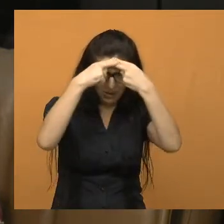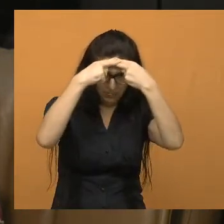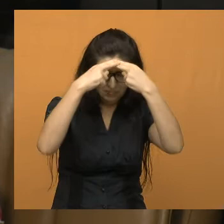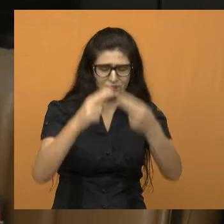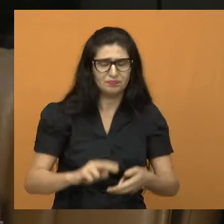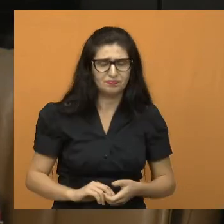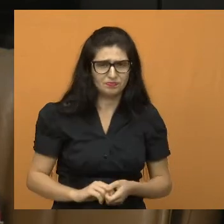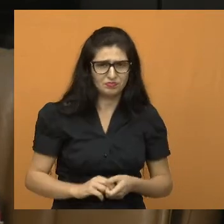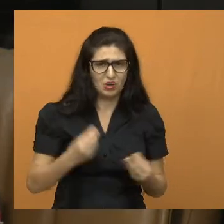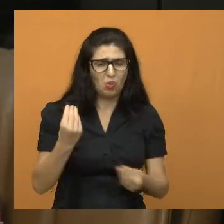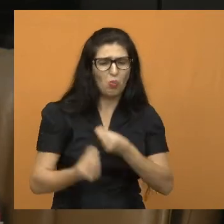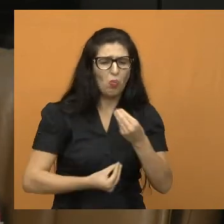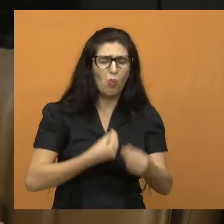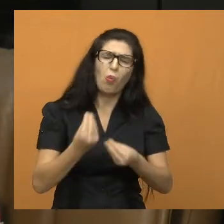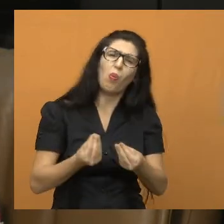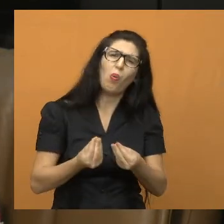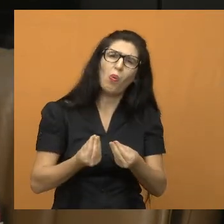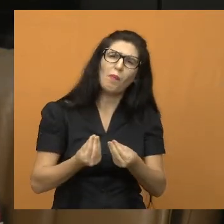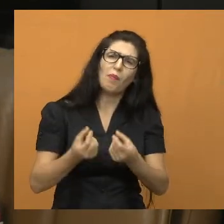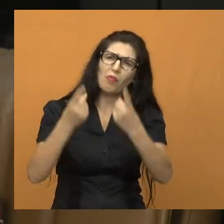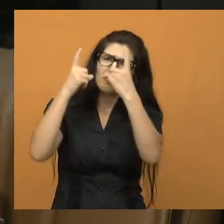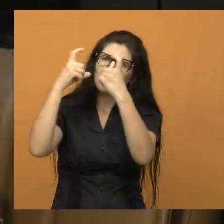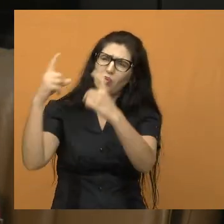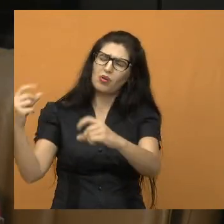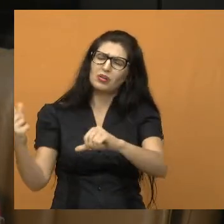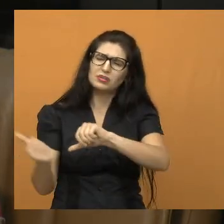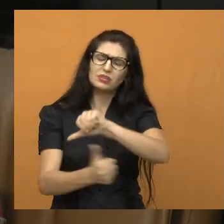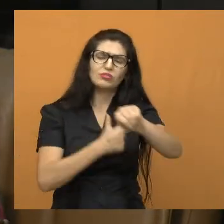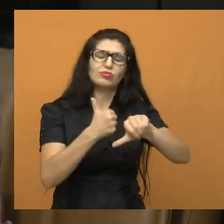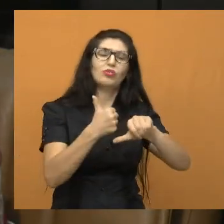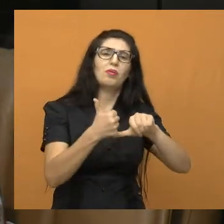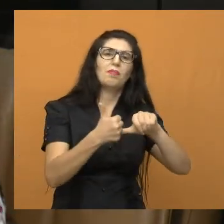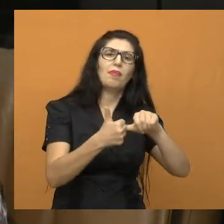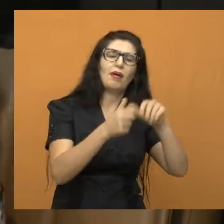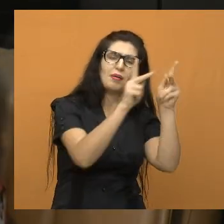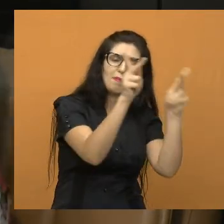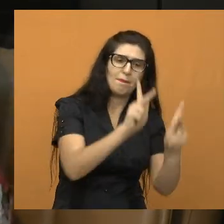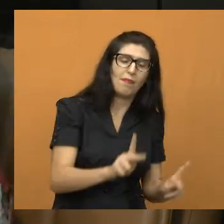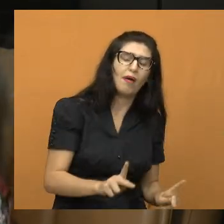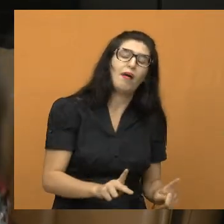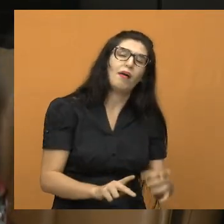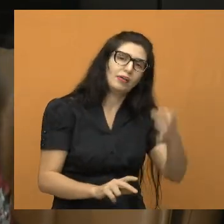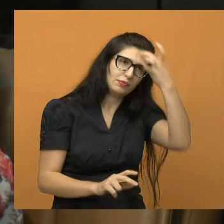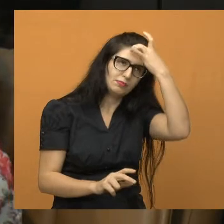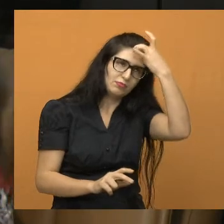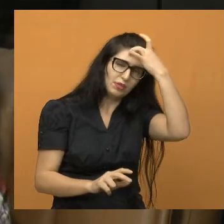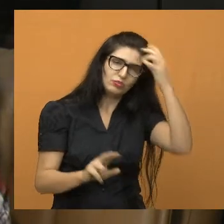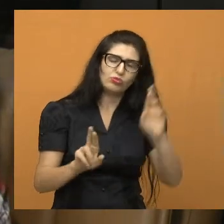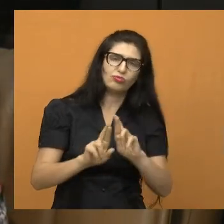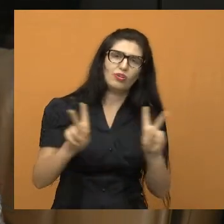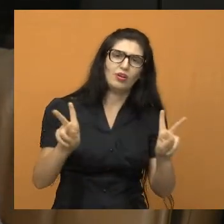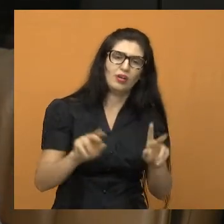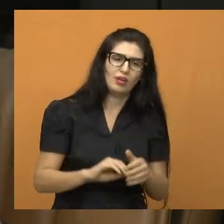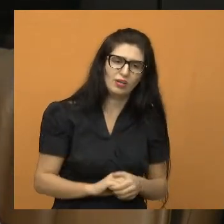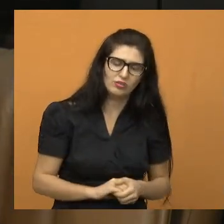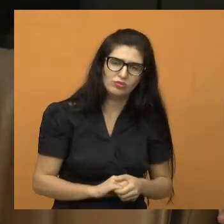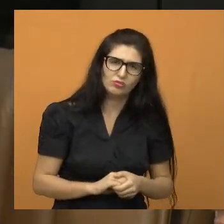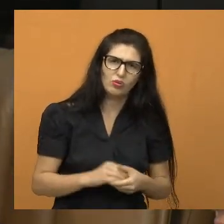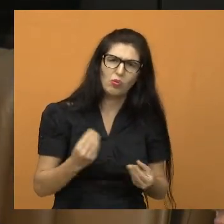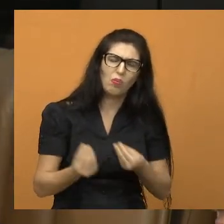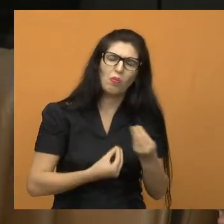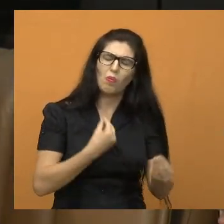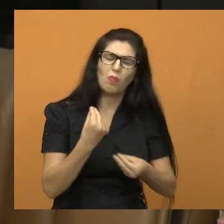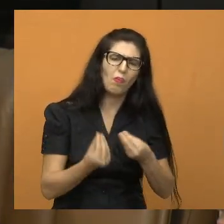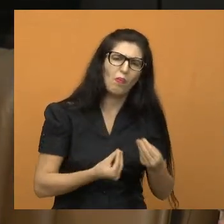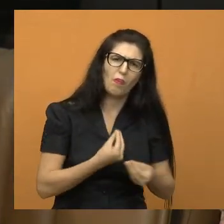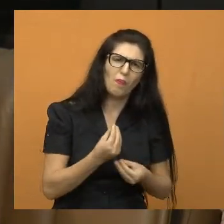da superação, de como nós 3, e ele fez o enfrentamento dele, da superação dele, de